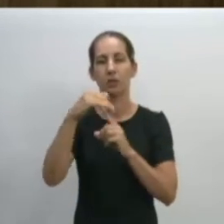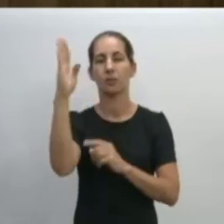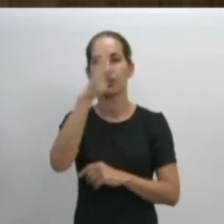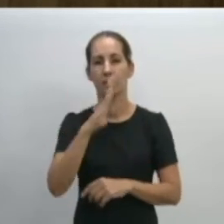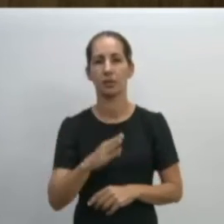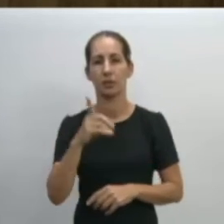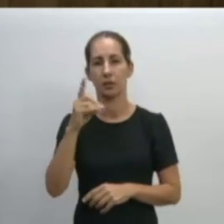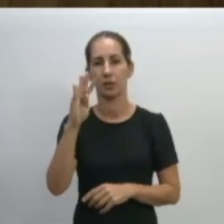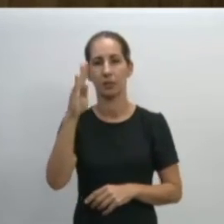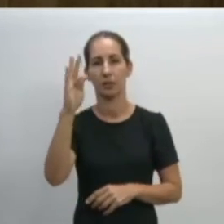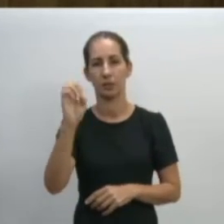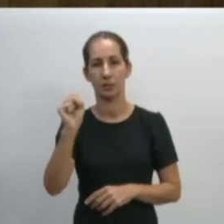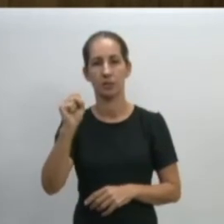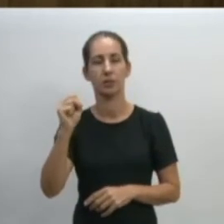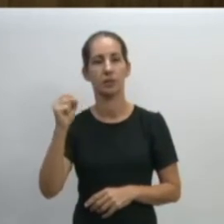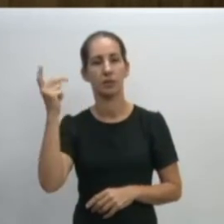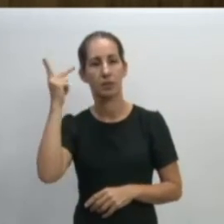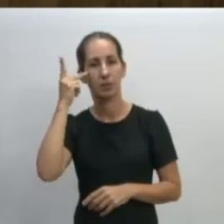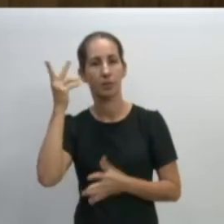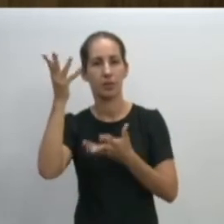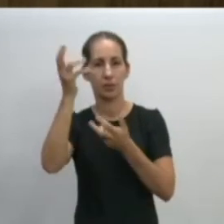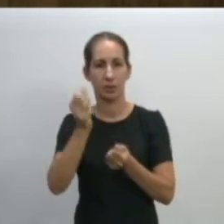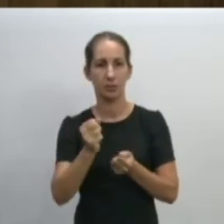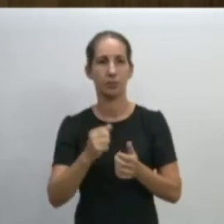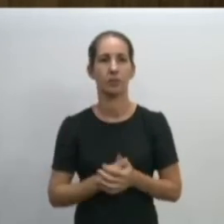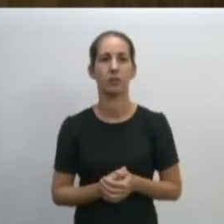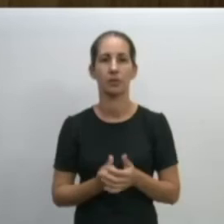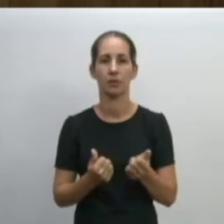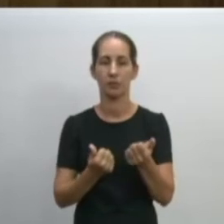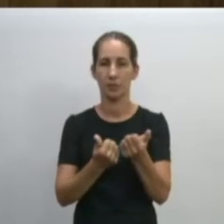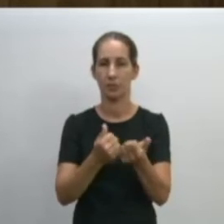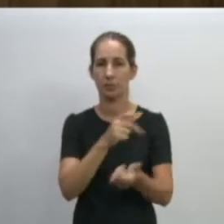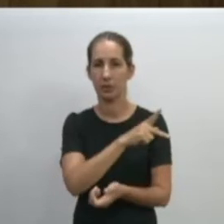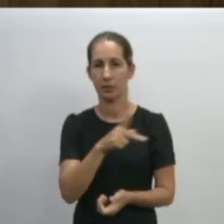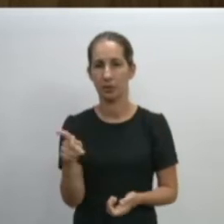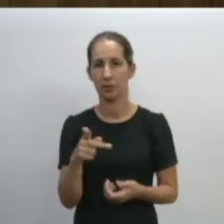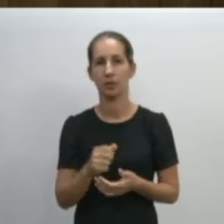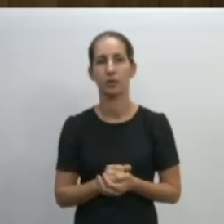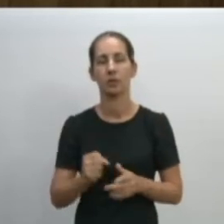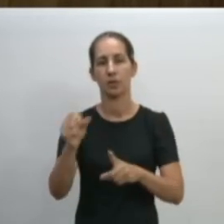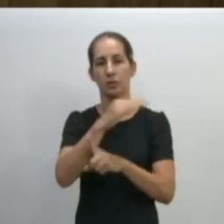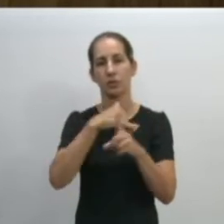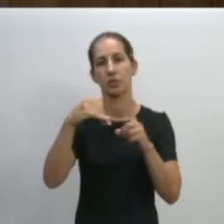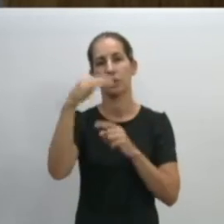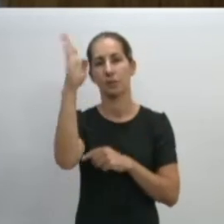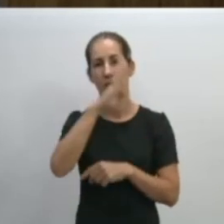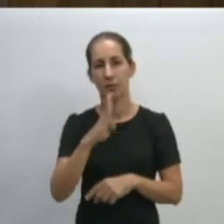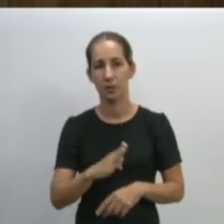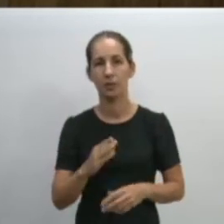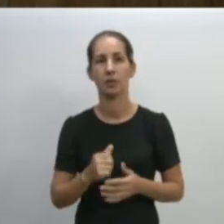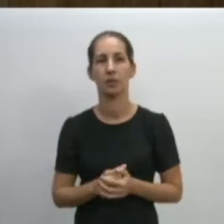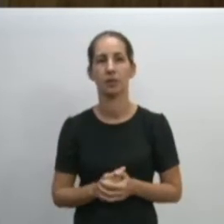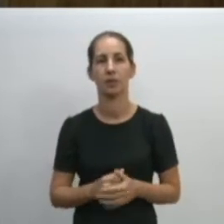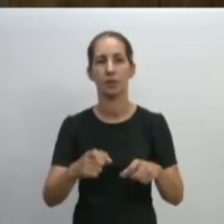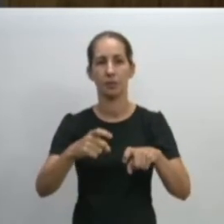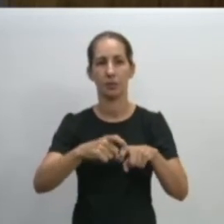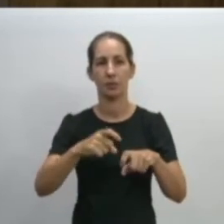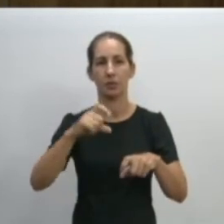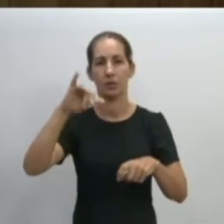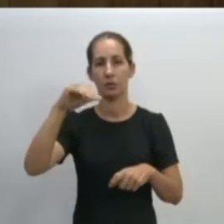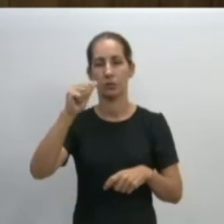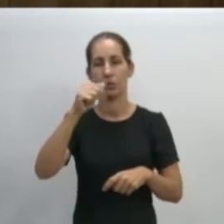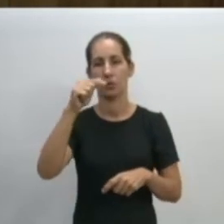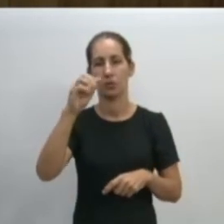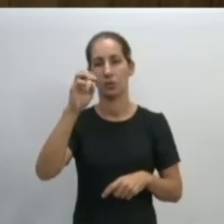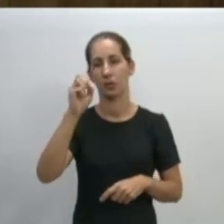de Diabetes em São Paulo. Quem nos recebeu foi o vice-presidente da Sociedade Brasileira de Diabetes, o doutor João